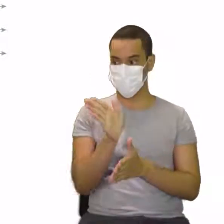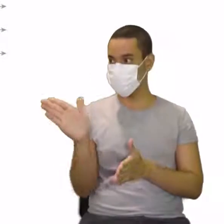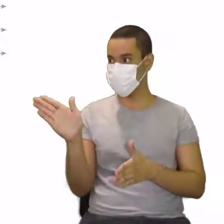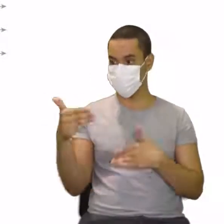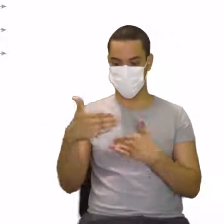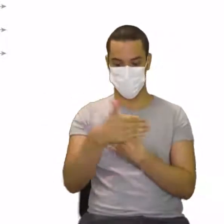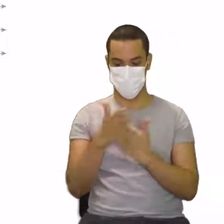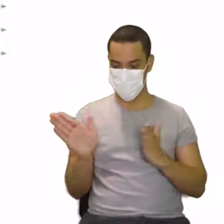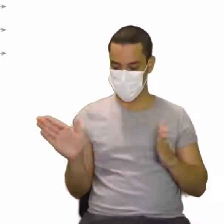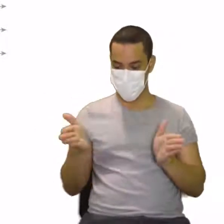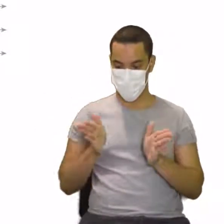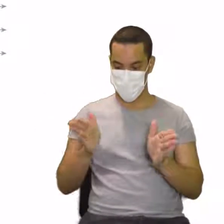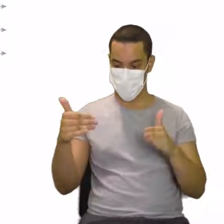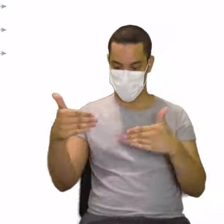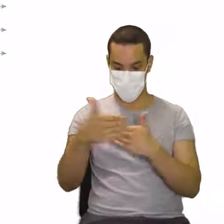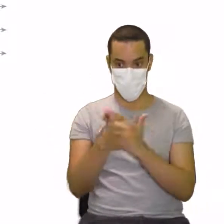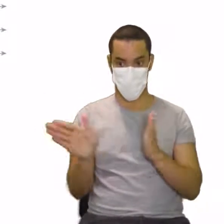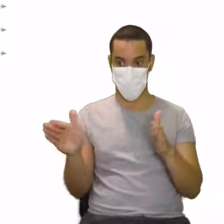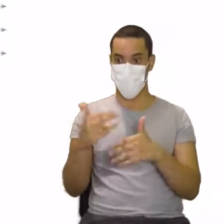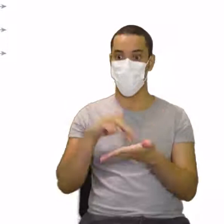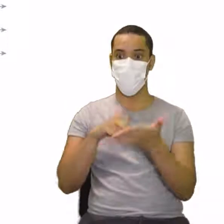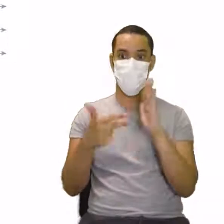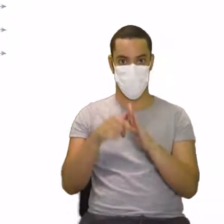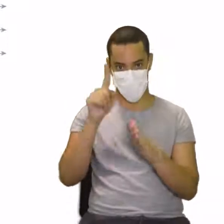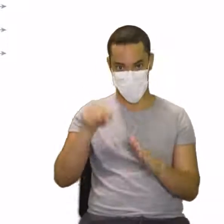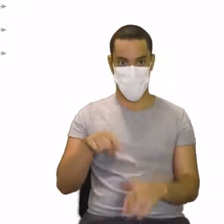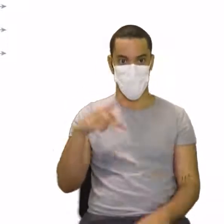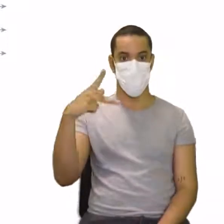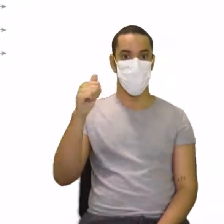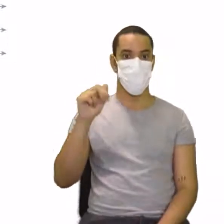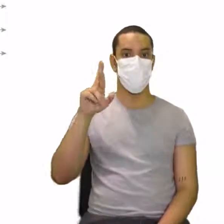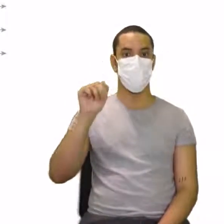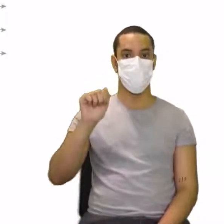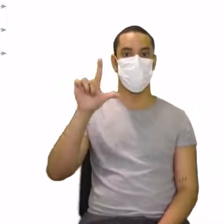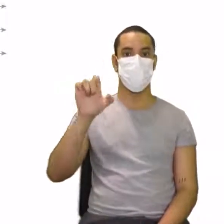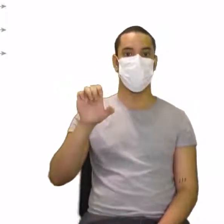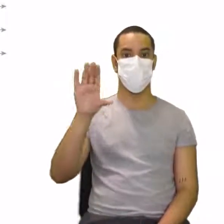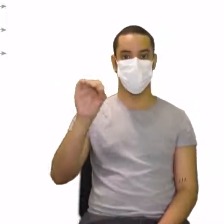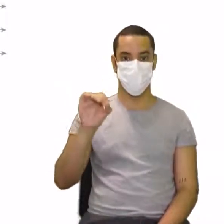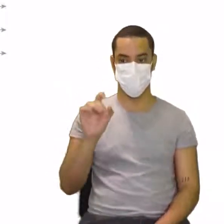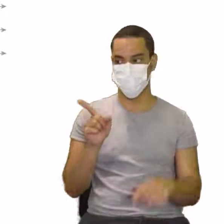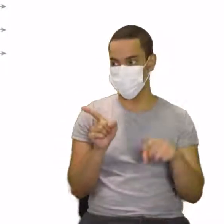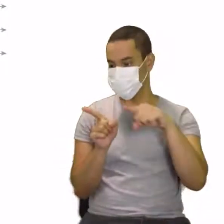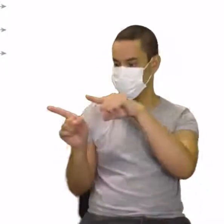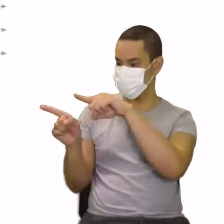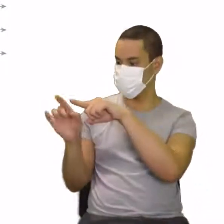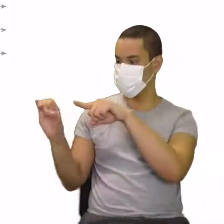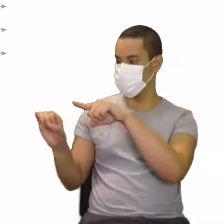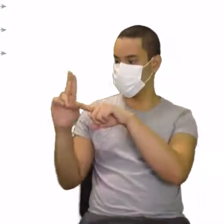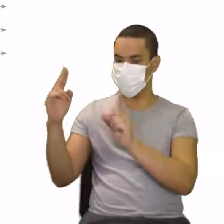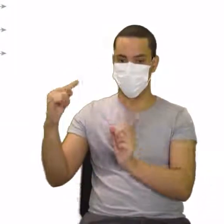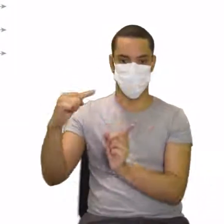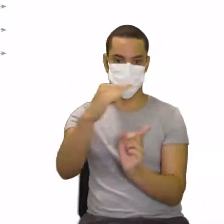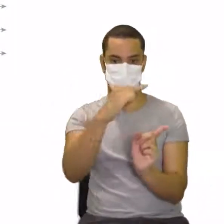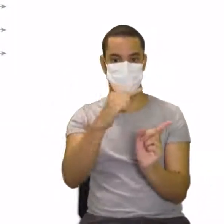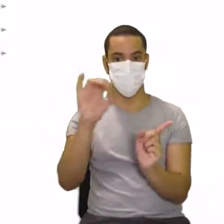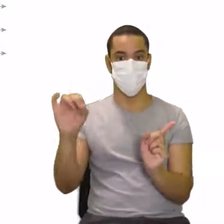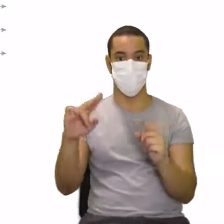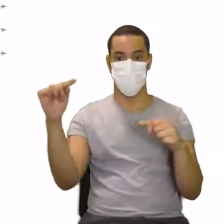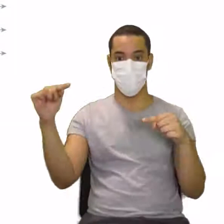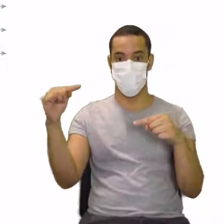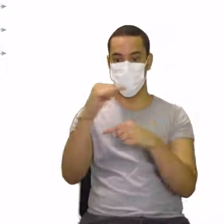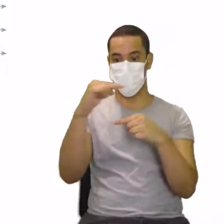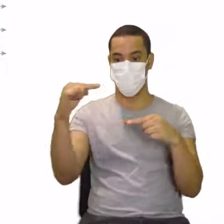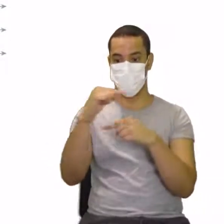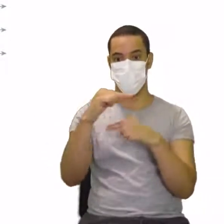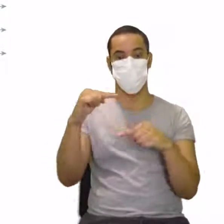que algo está na mesma direção de outra coisa, é porque nós podemos ver aqui que estão paralelos, ok? Qual é o